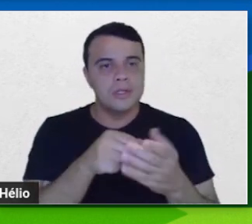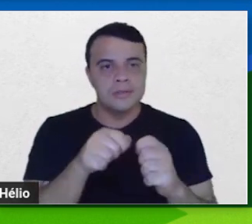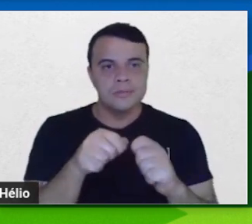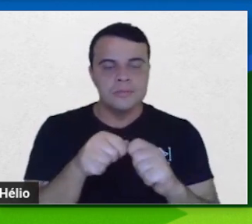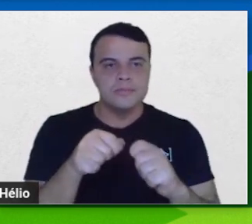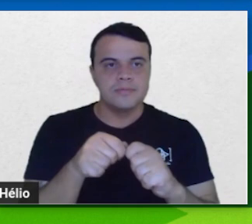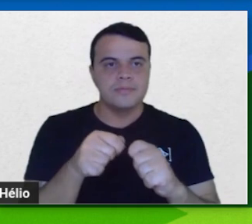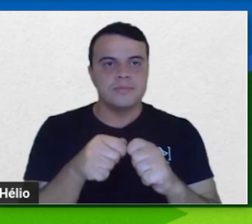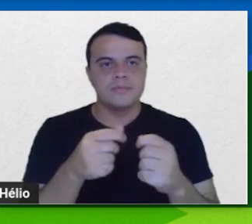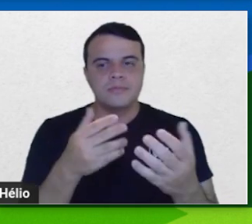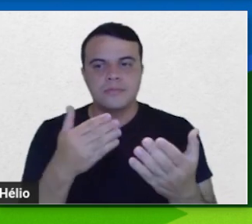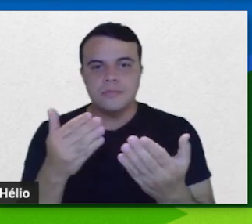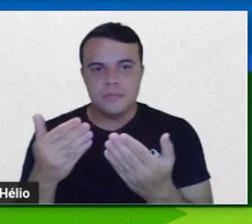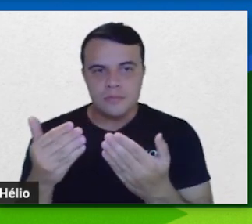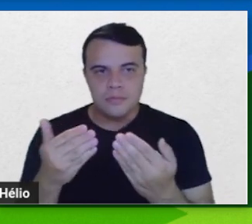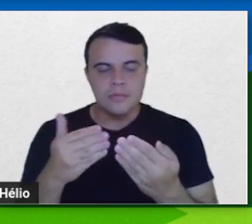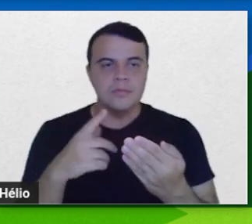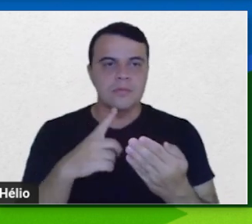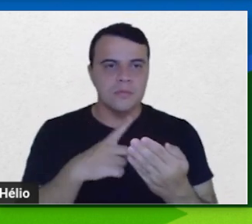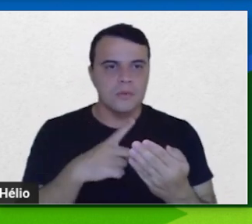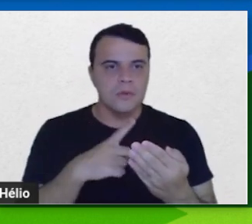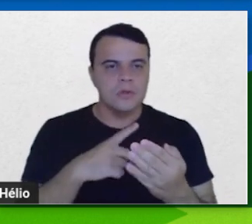ter debates para